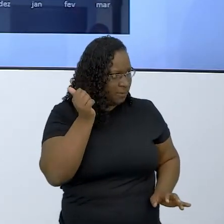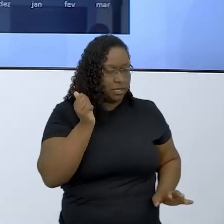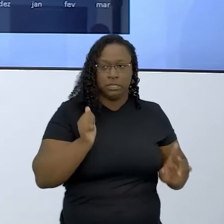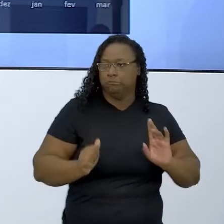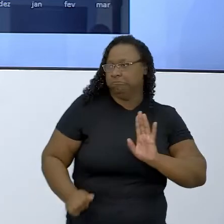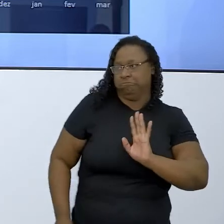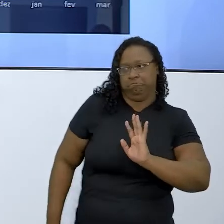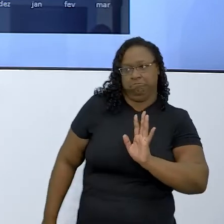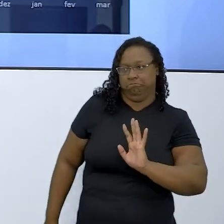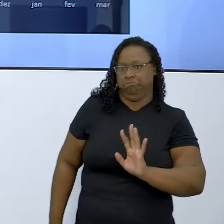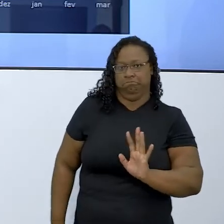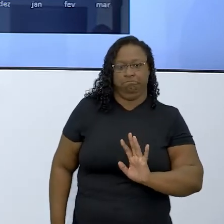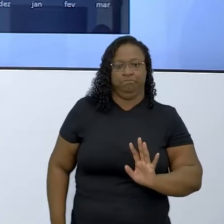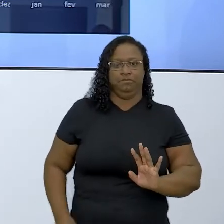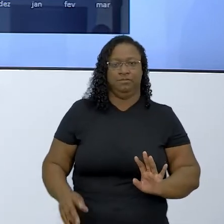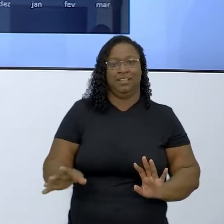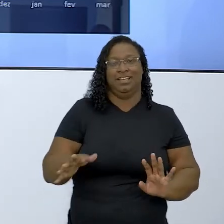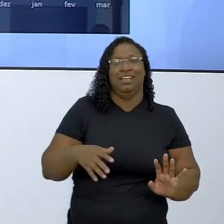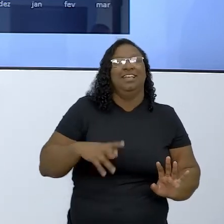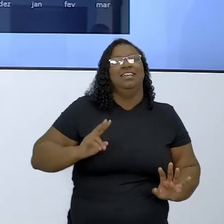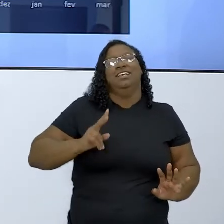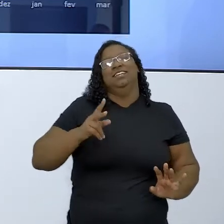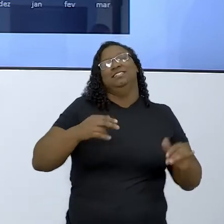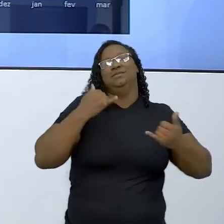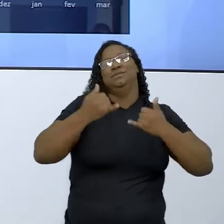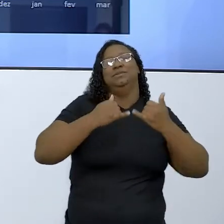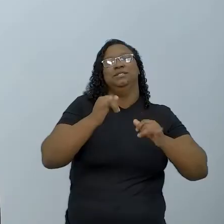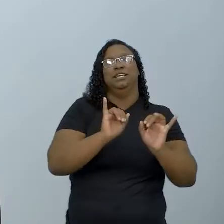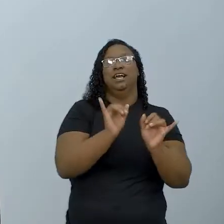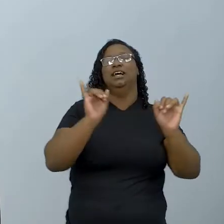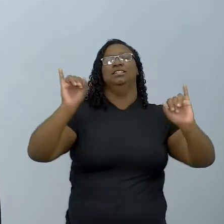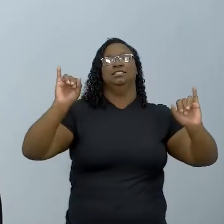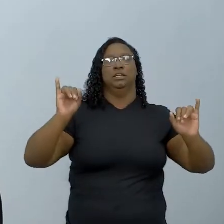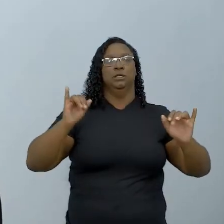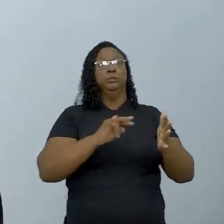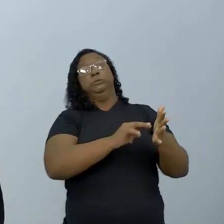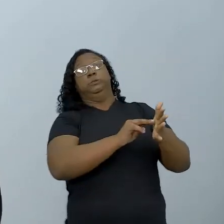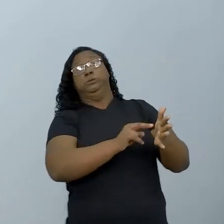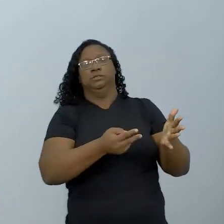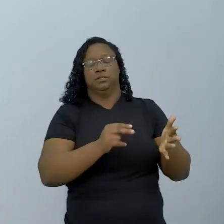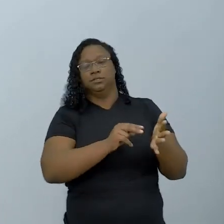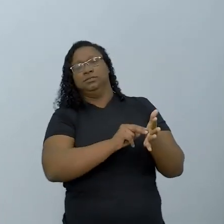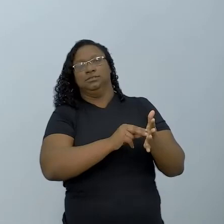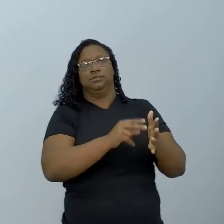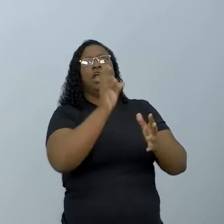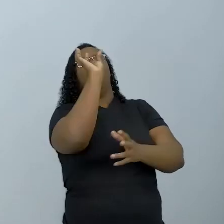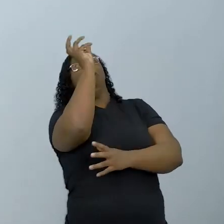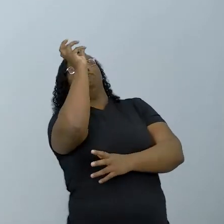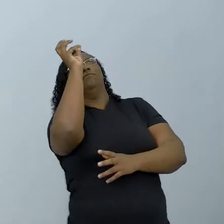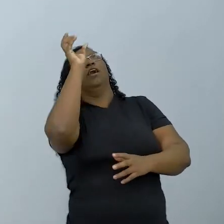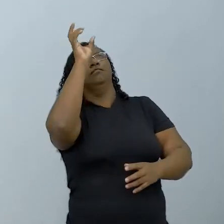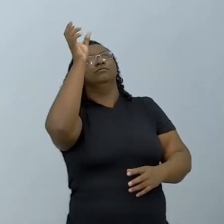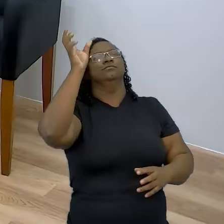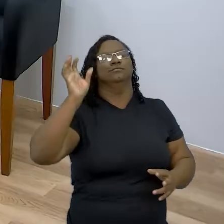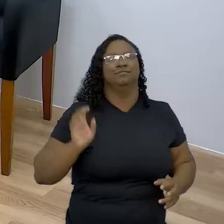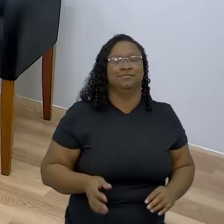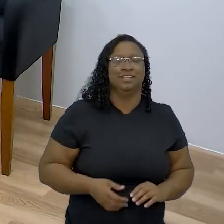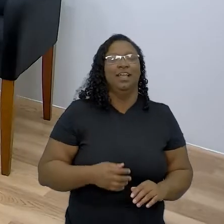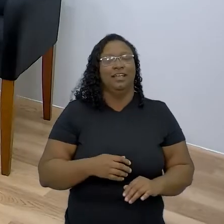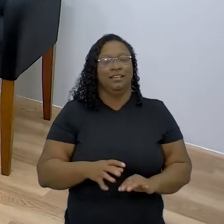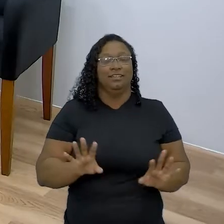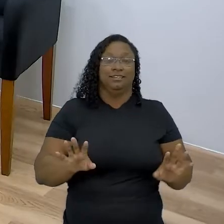de eletricista, às vezes, né, Mauro? Eu brinco, tomo choque pra caramba. Ele faz algumas... Com umas tomadinhas, trocar uma lâmpada. Não, trocar a lâmpada e trocar a tomada